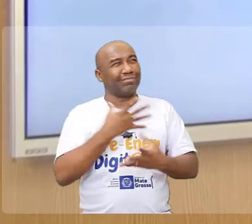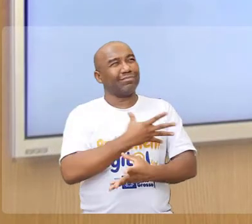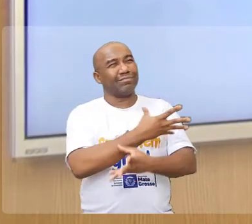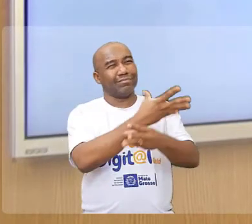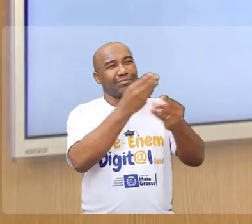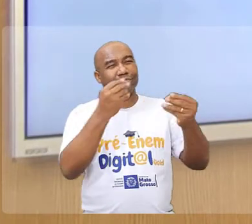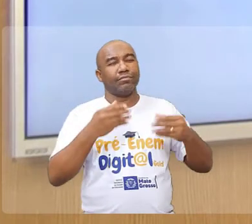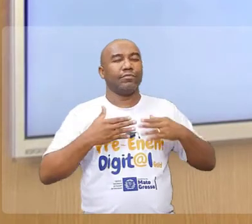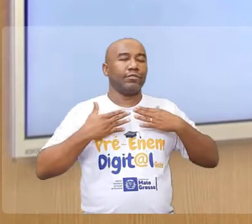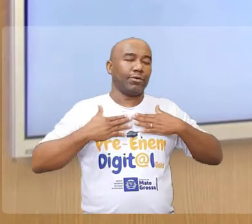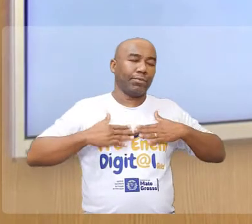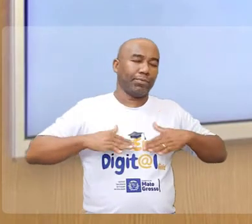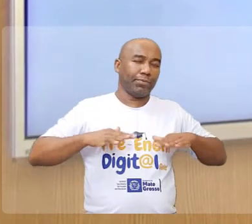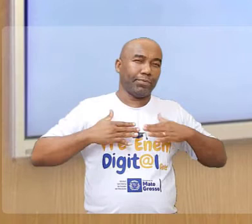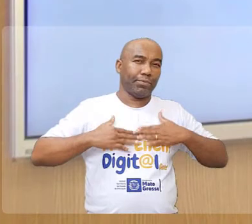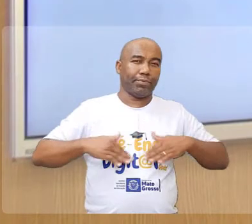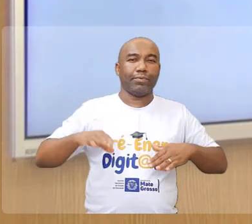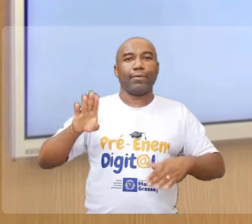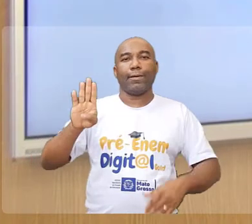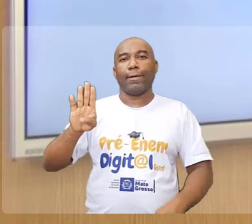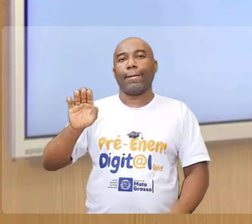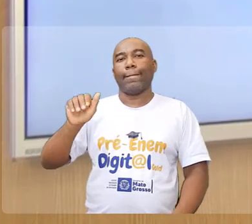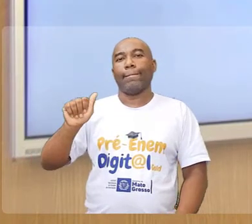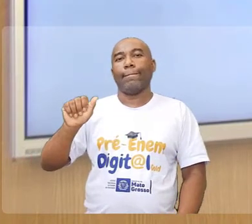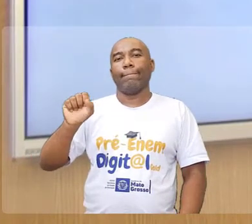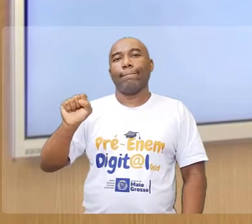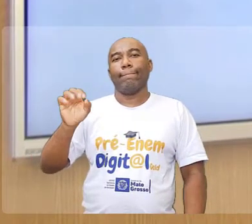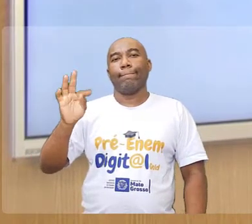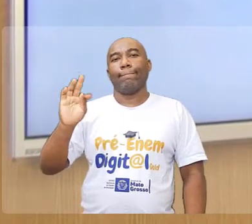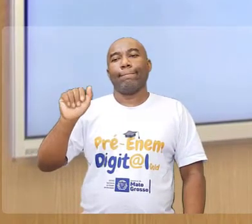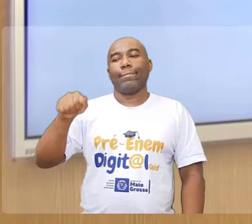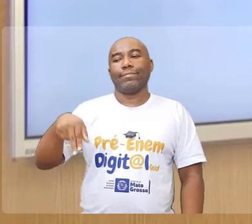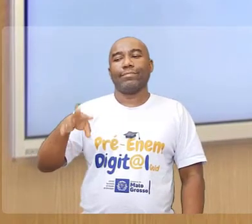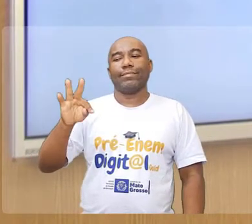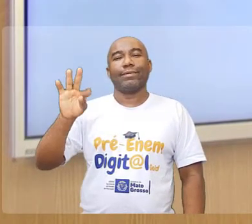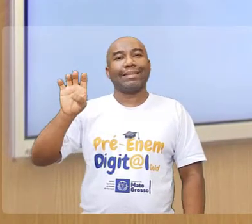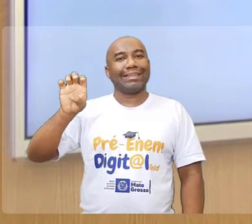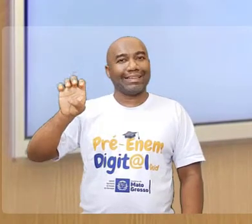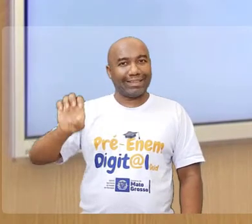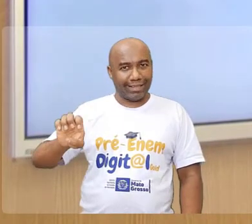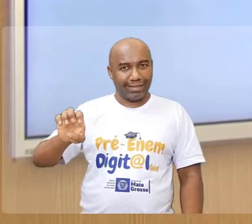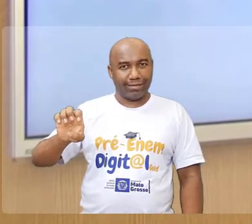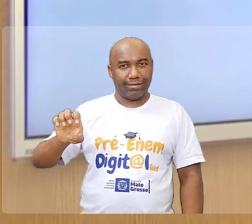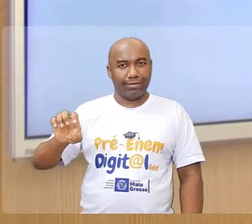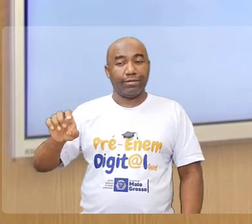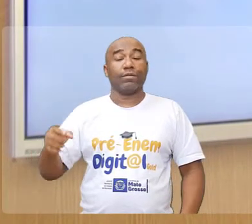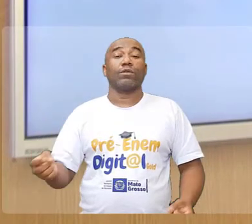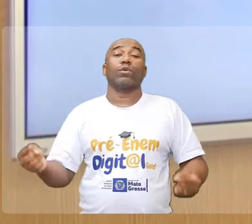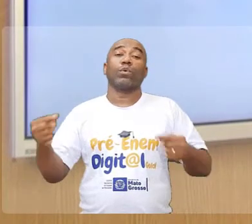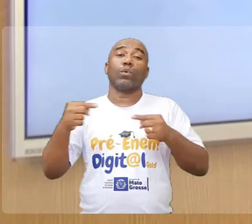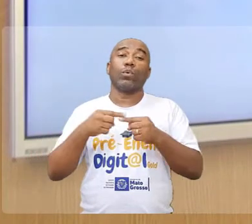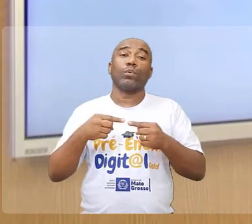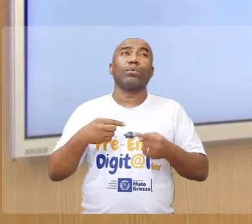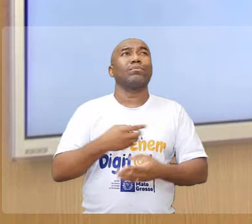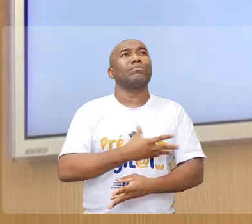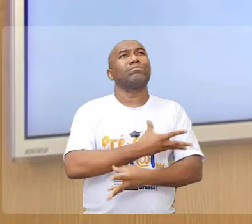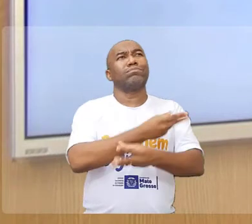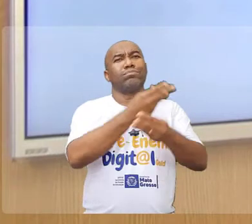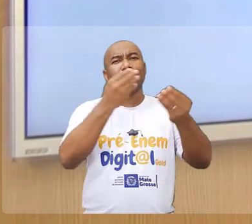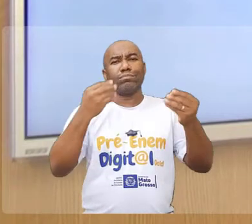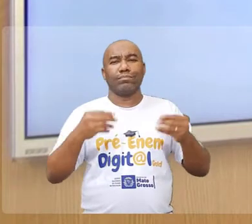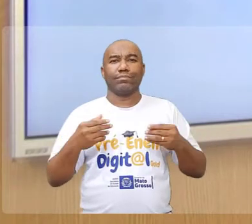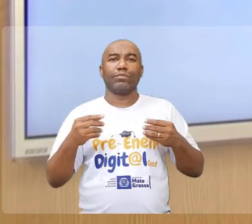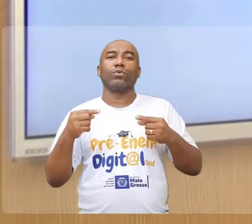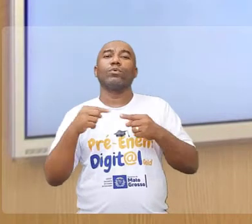bastante, sem variar, porque eu estou fazendo referência ao